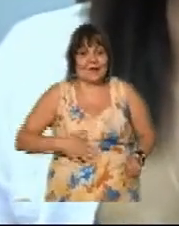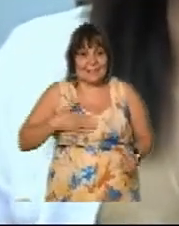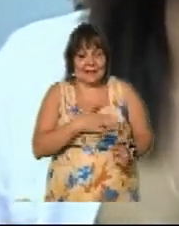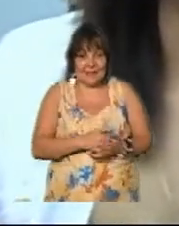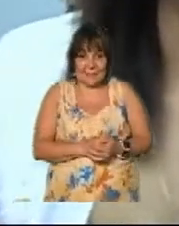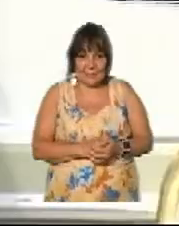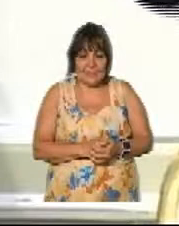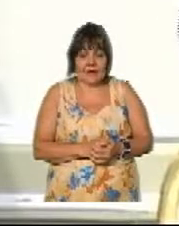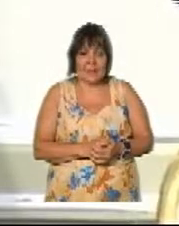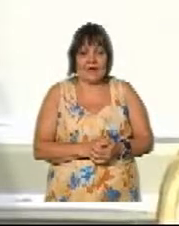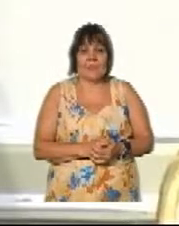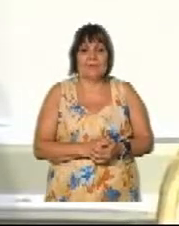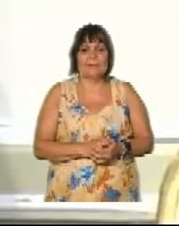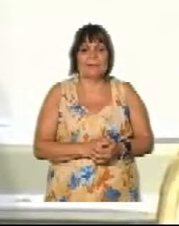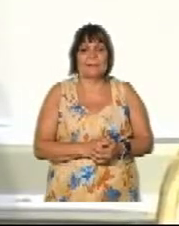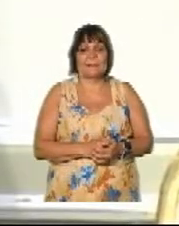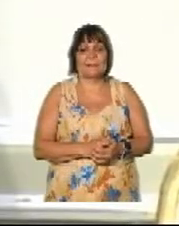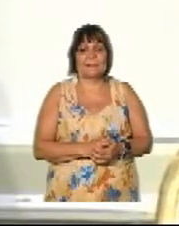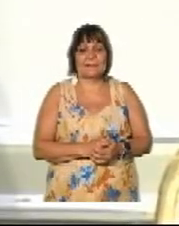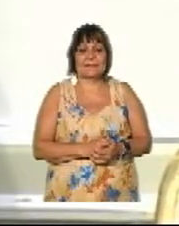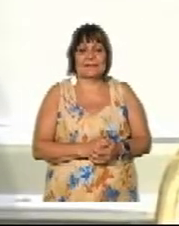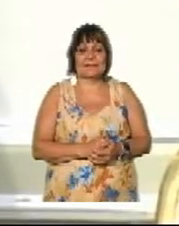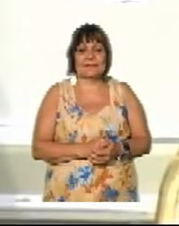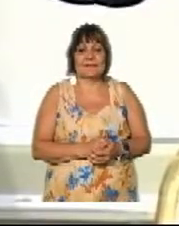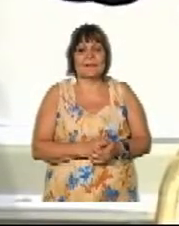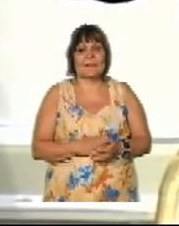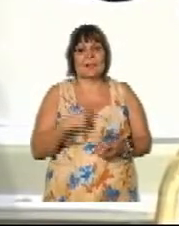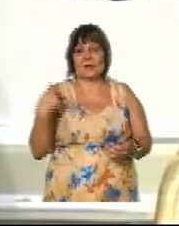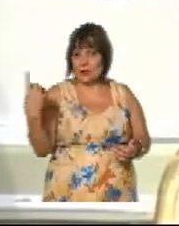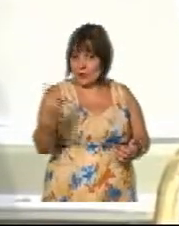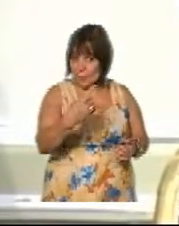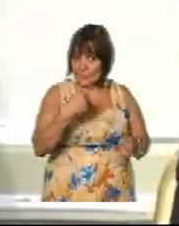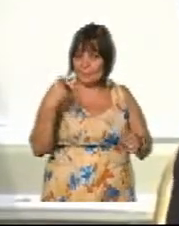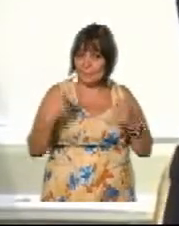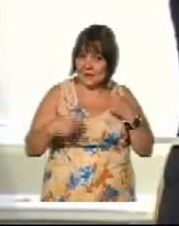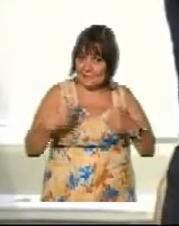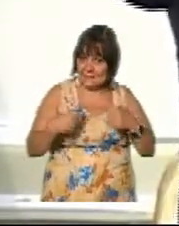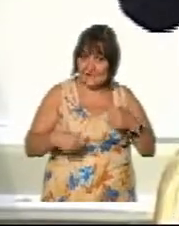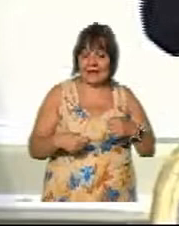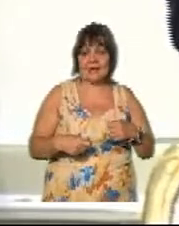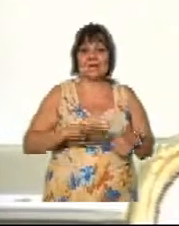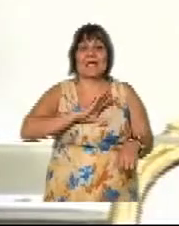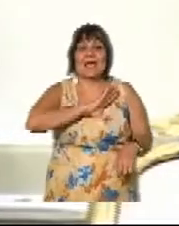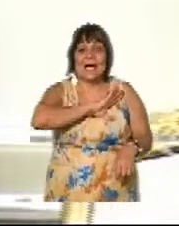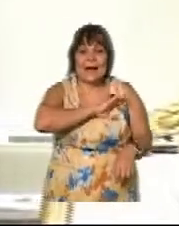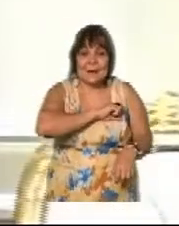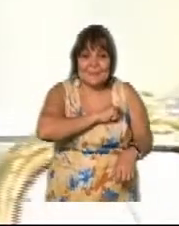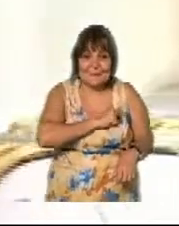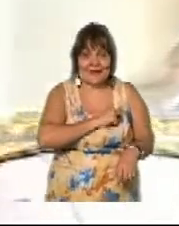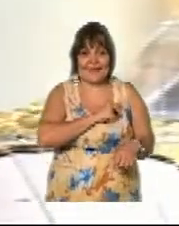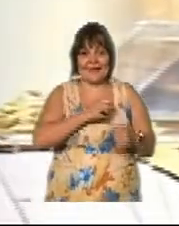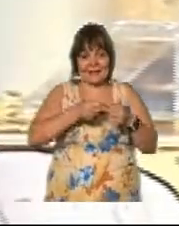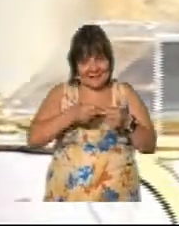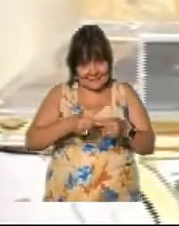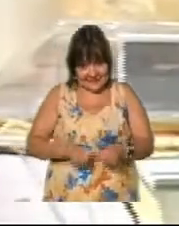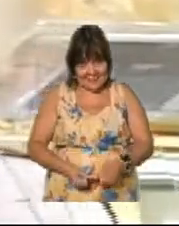coisas do que ele. Mas você tem que reproduzir, não representar. Note uma coisa: você sabe que